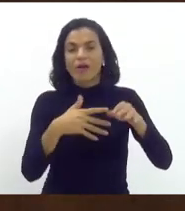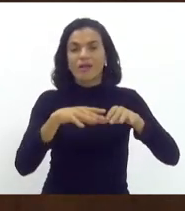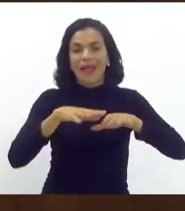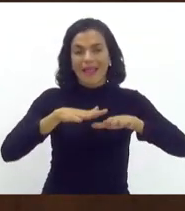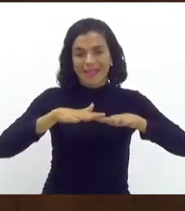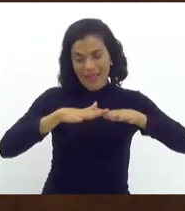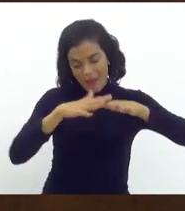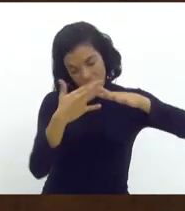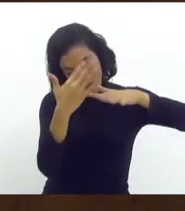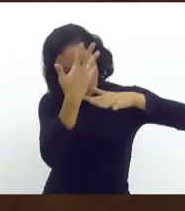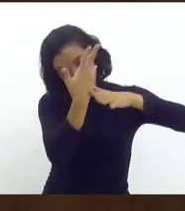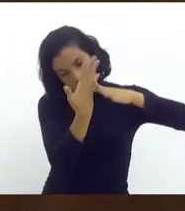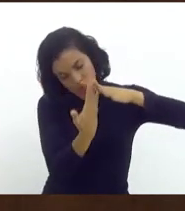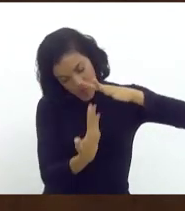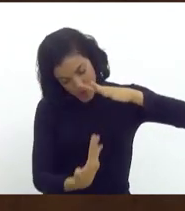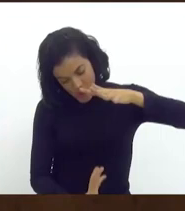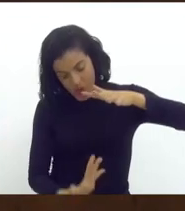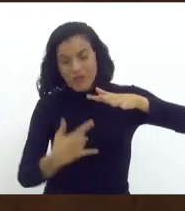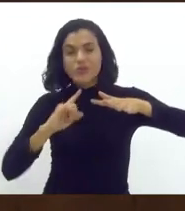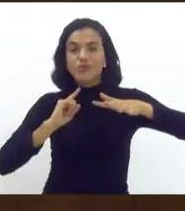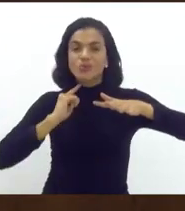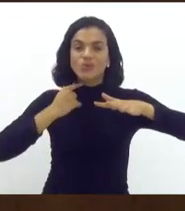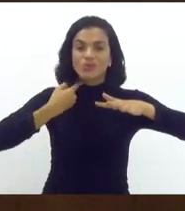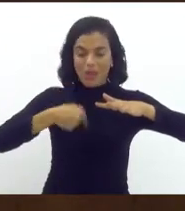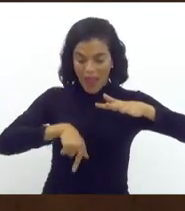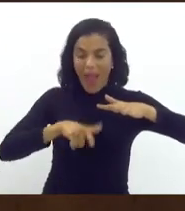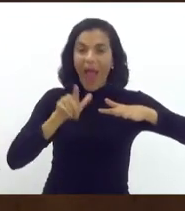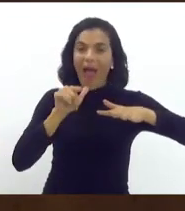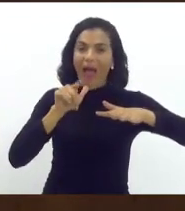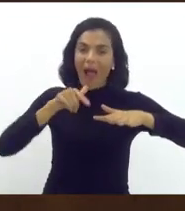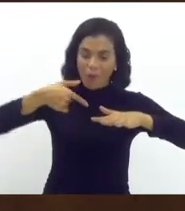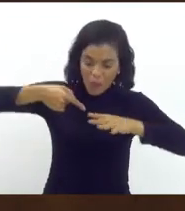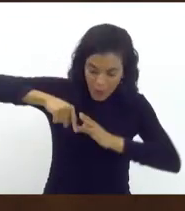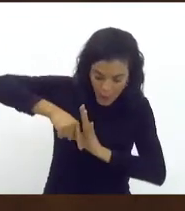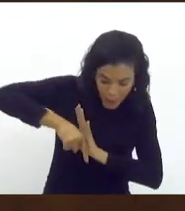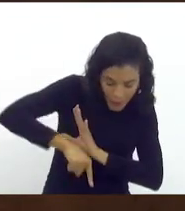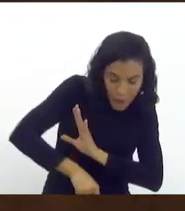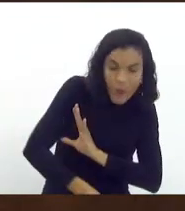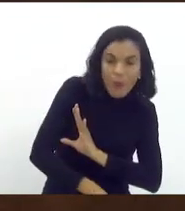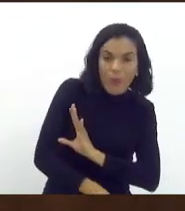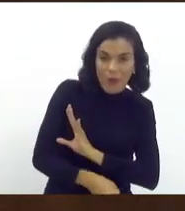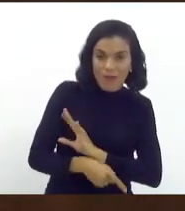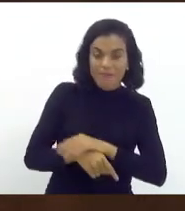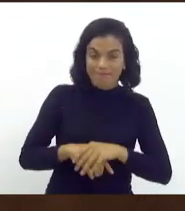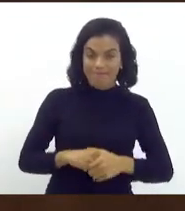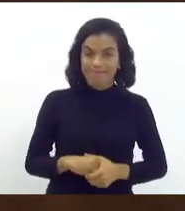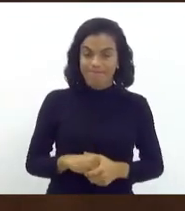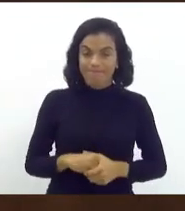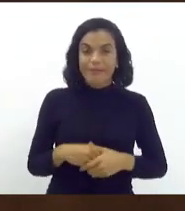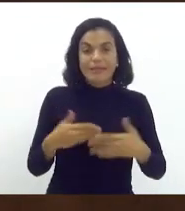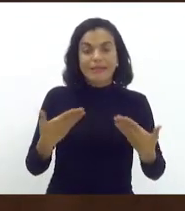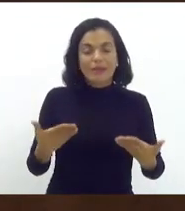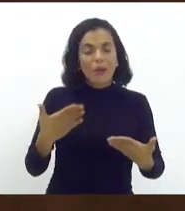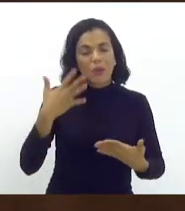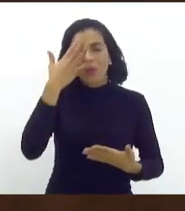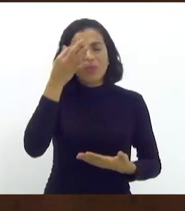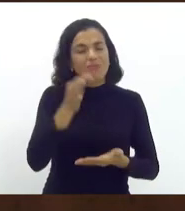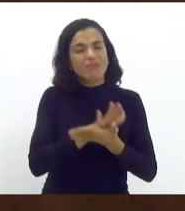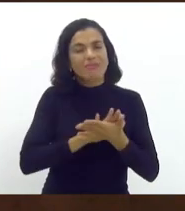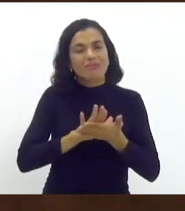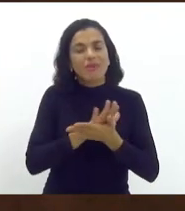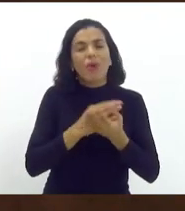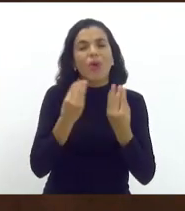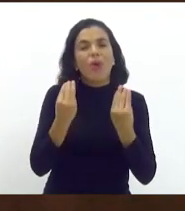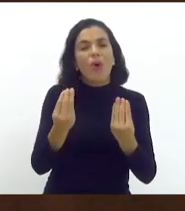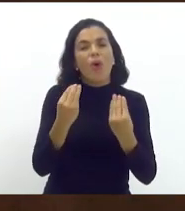freático e contaminar a água e nós temos a nossa disposição no subsolo Então o que eu não entendo É